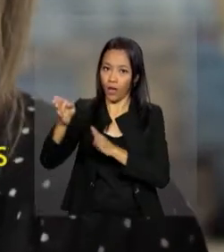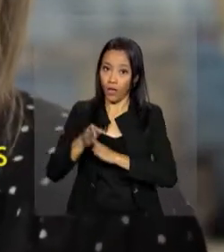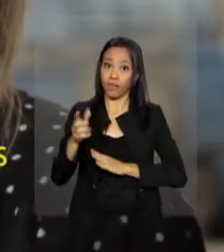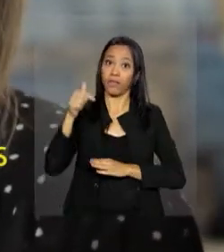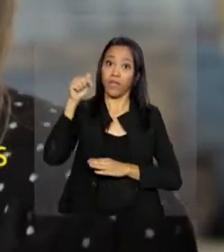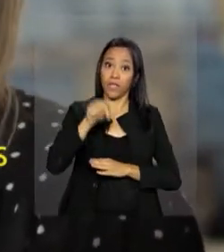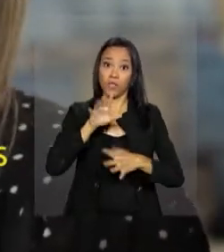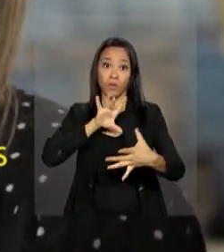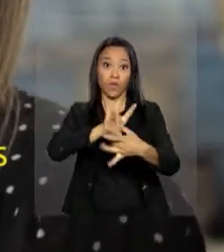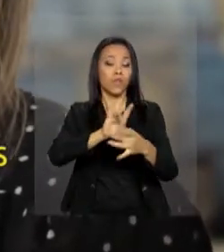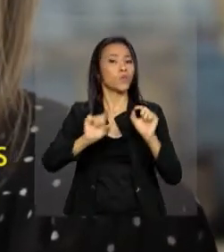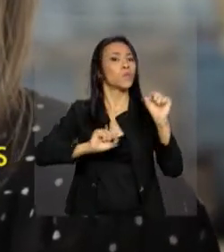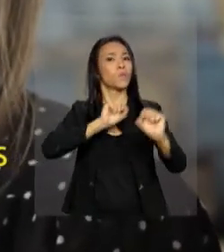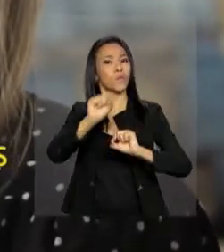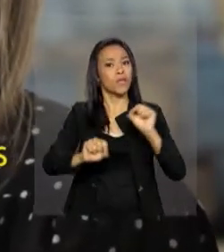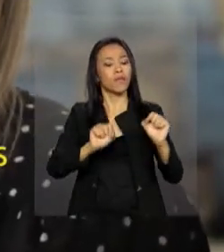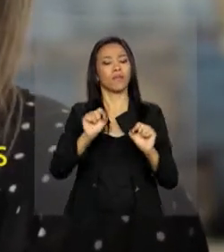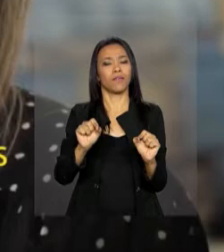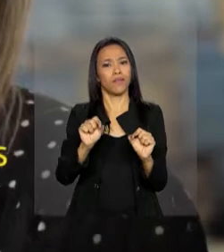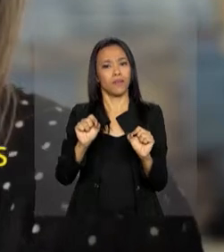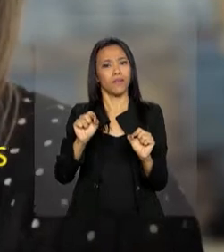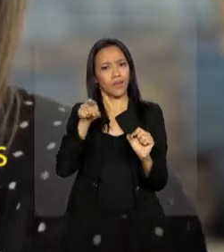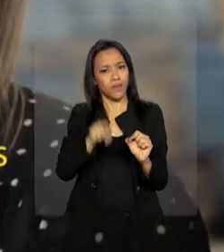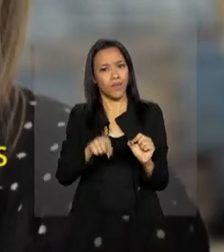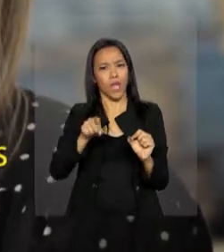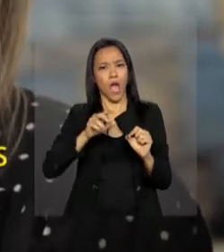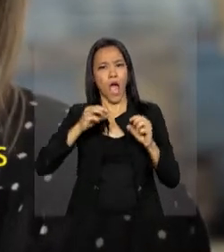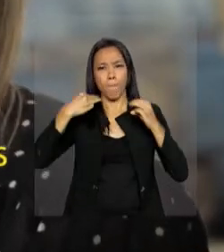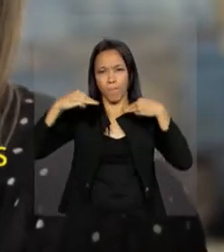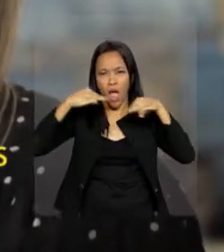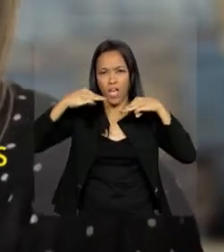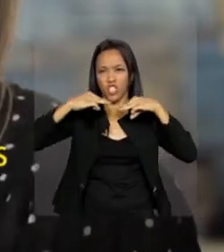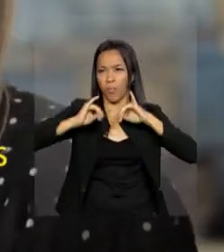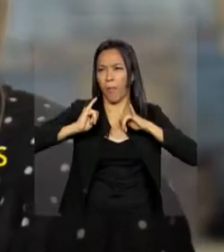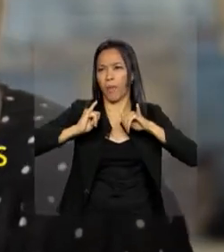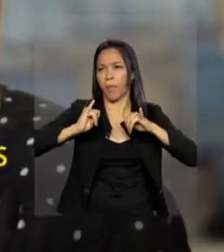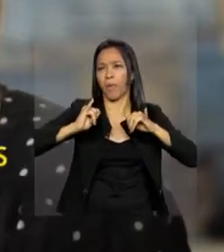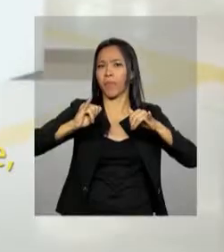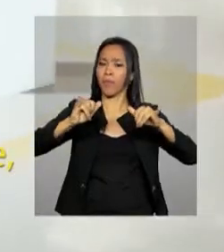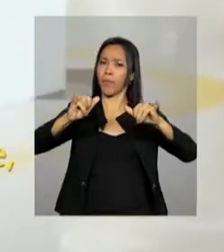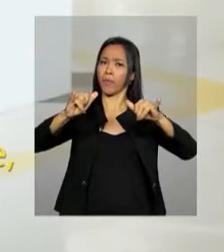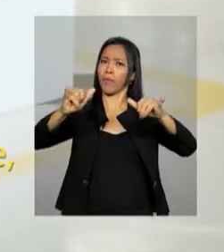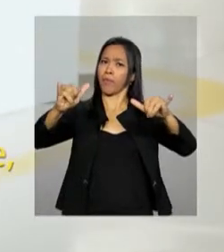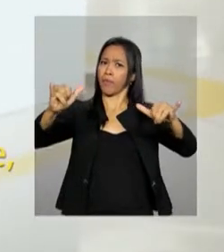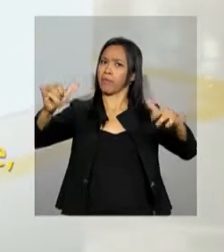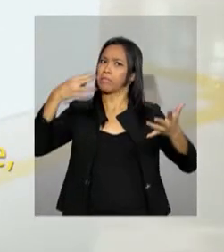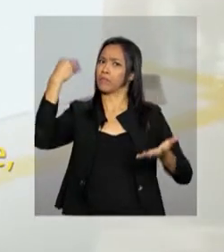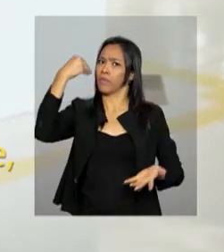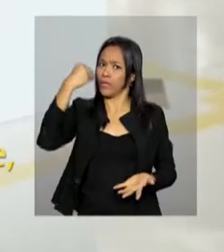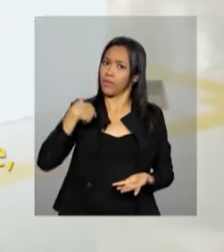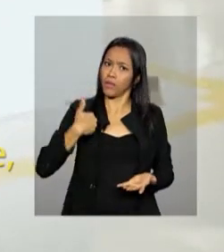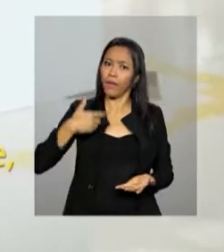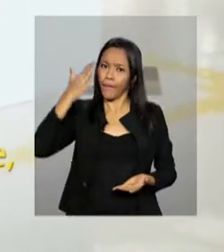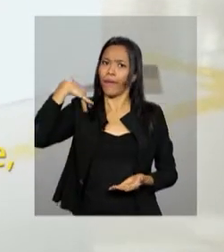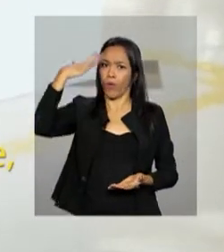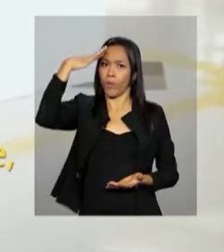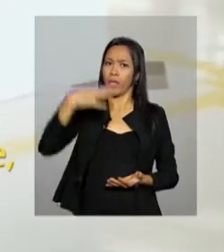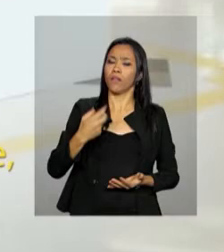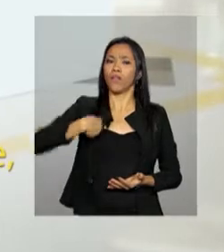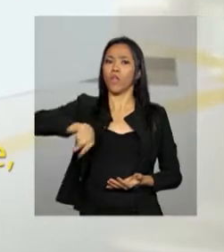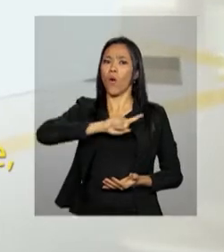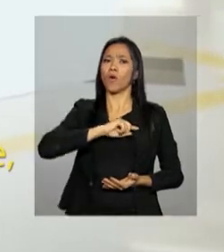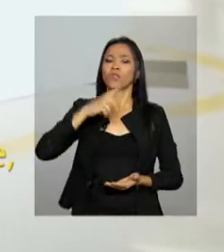era de que a tendência de ações de marketing sejam experiências, entendo que é a nossa responsabilidade